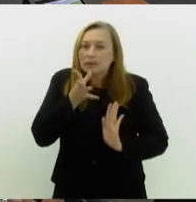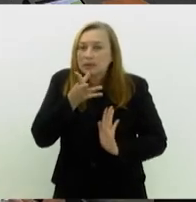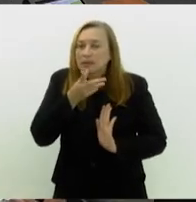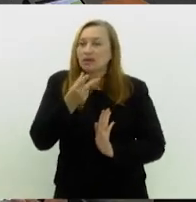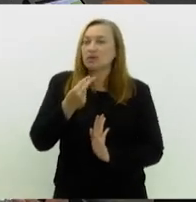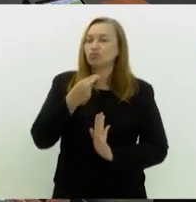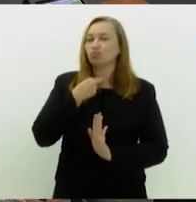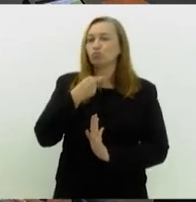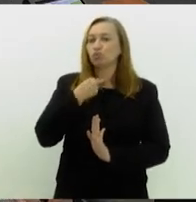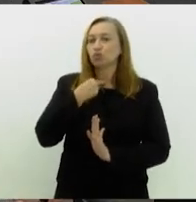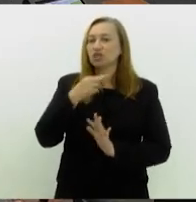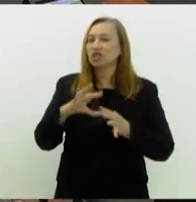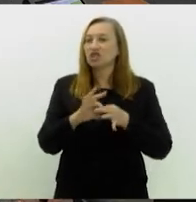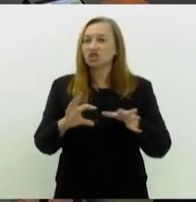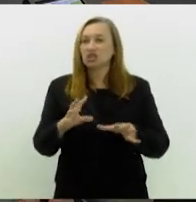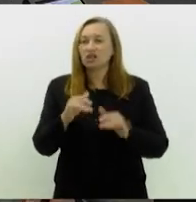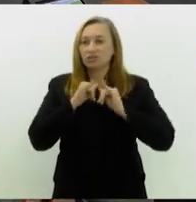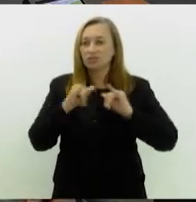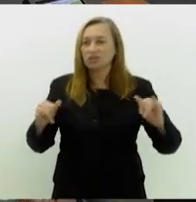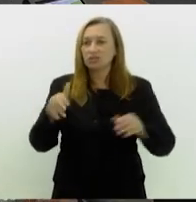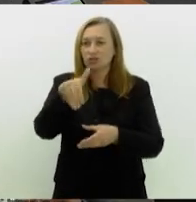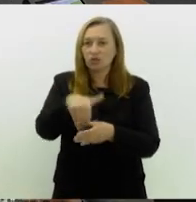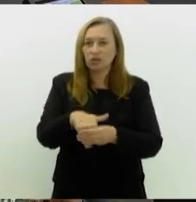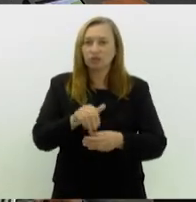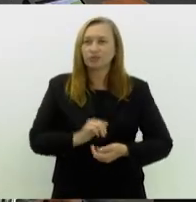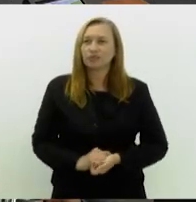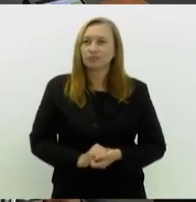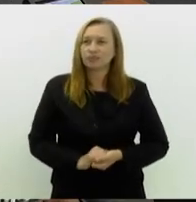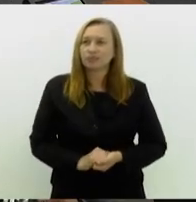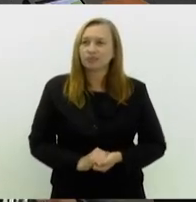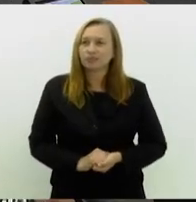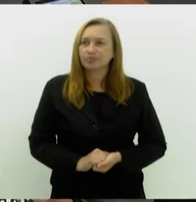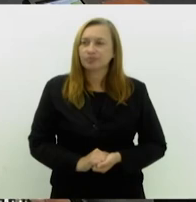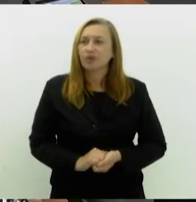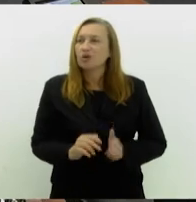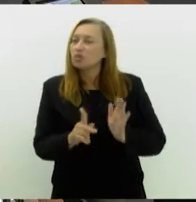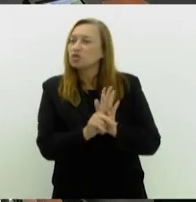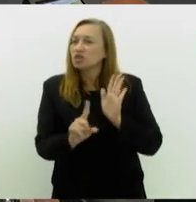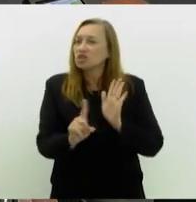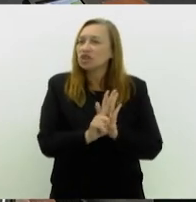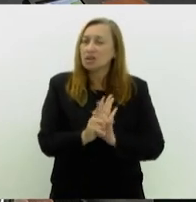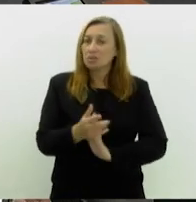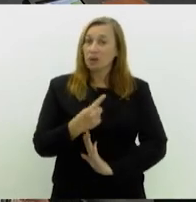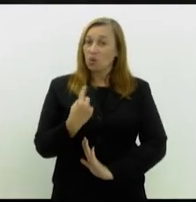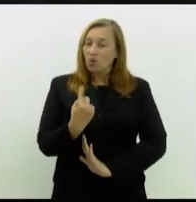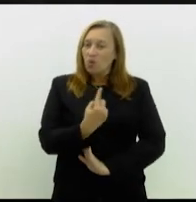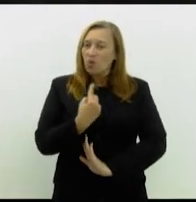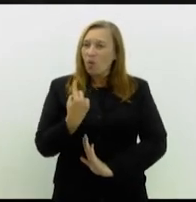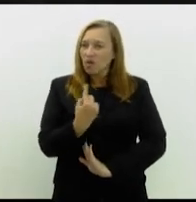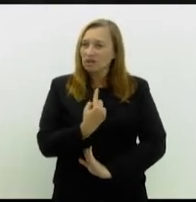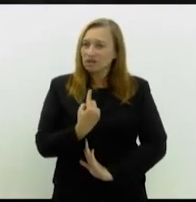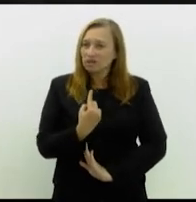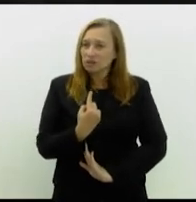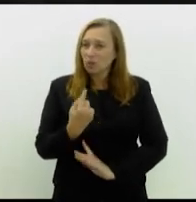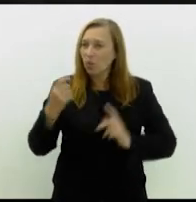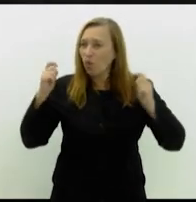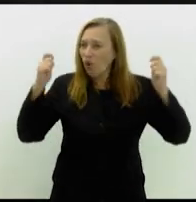podia deixar de dar minha declaração de voto um projeto que para nós